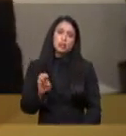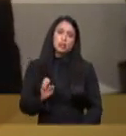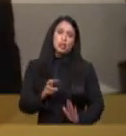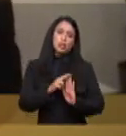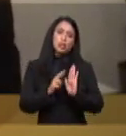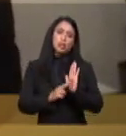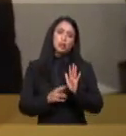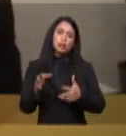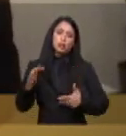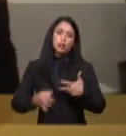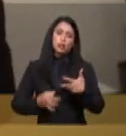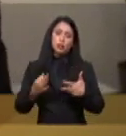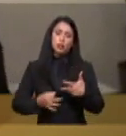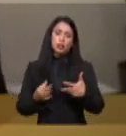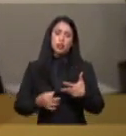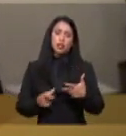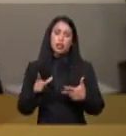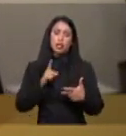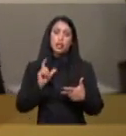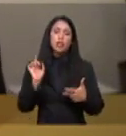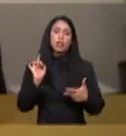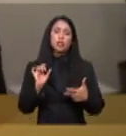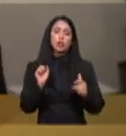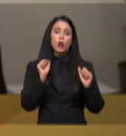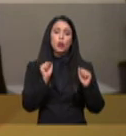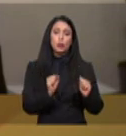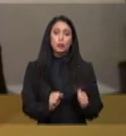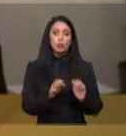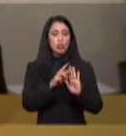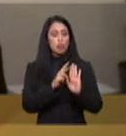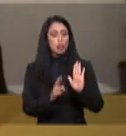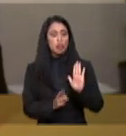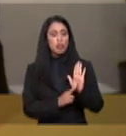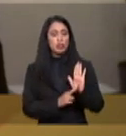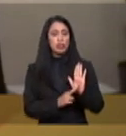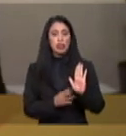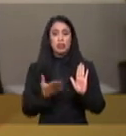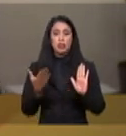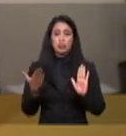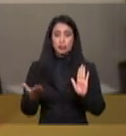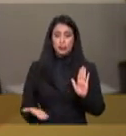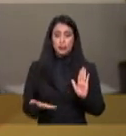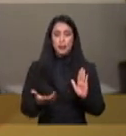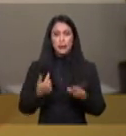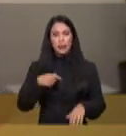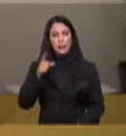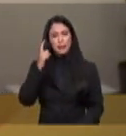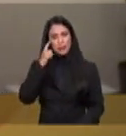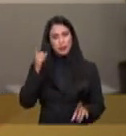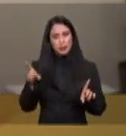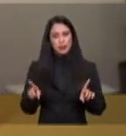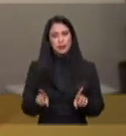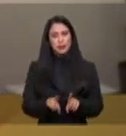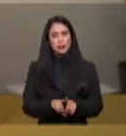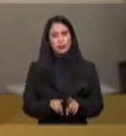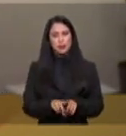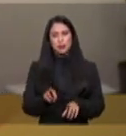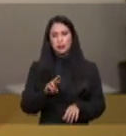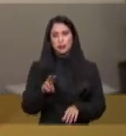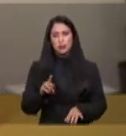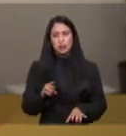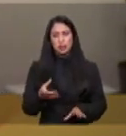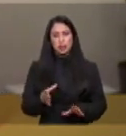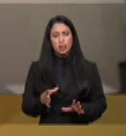jurídico, porquanto ela está investida apenas do poder regulamentar. Penso, ademais, que não existe ainda